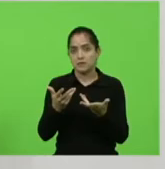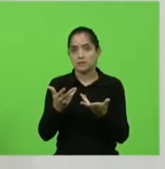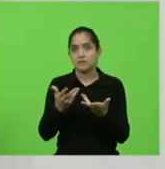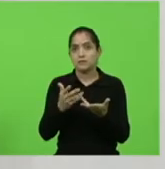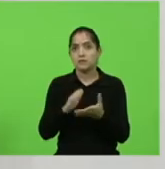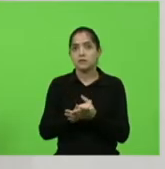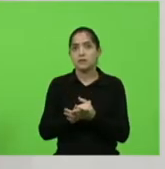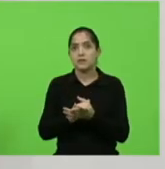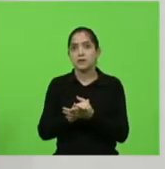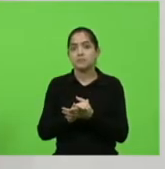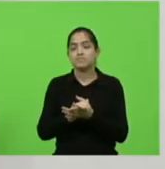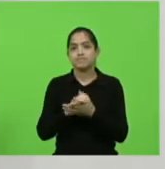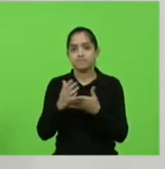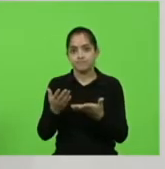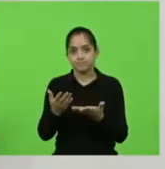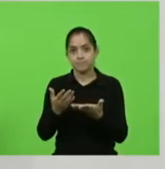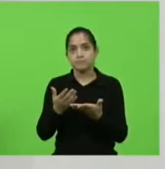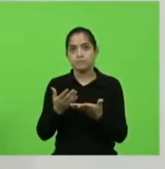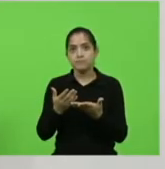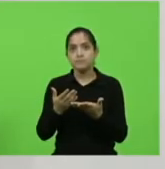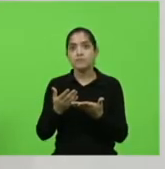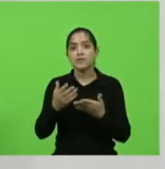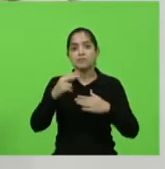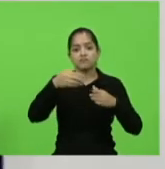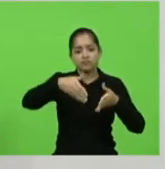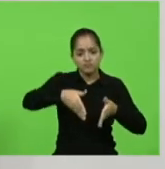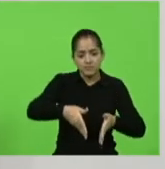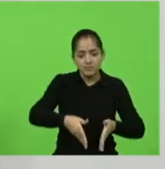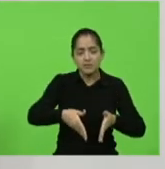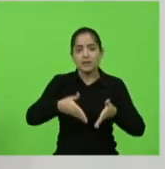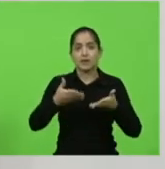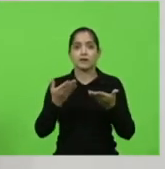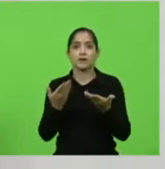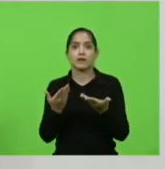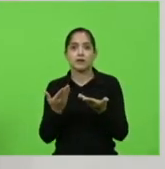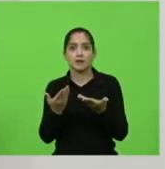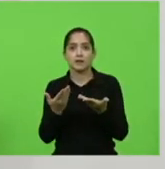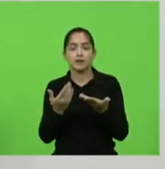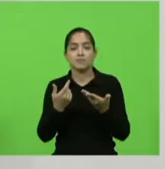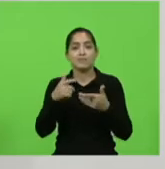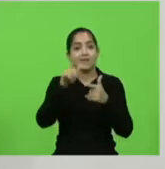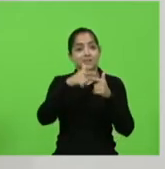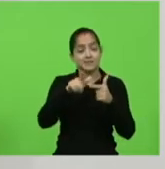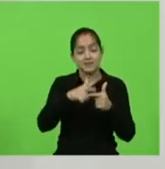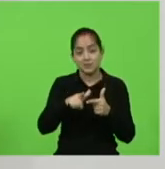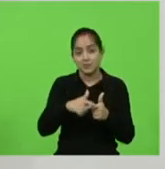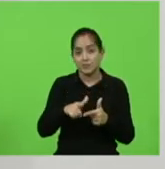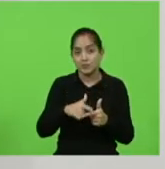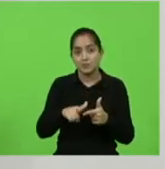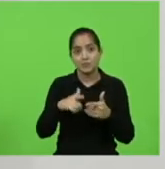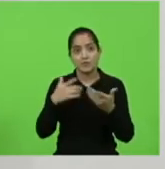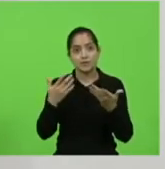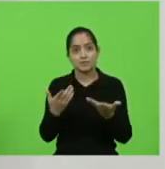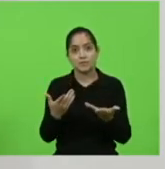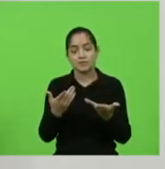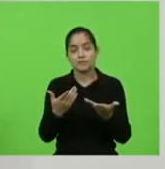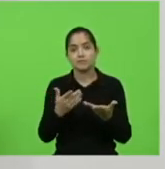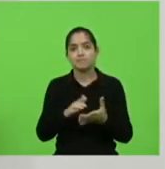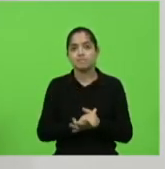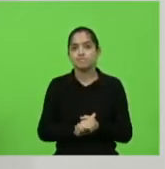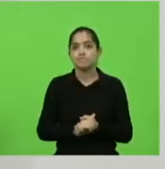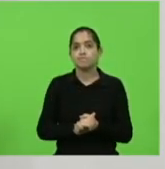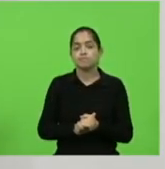fazer a despedida, fazer o sepultamento, enfrentando um problema de abalo muito grande, e